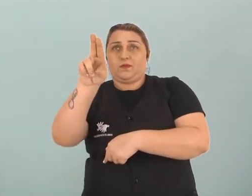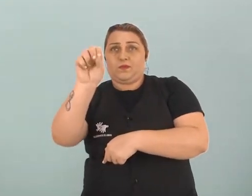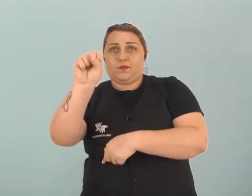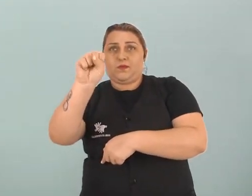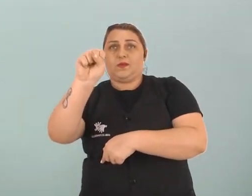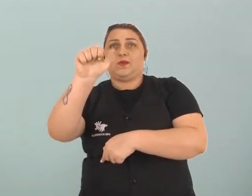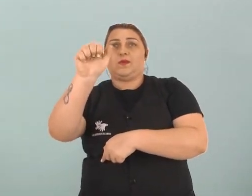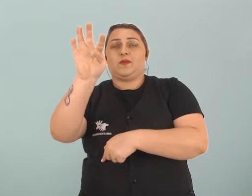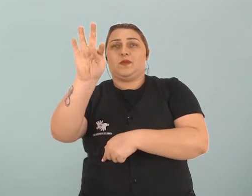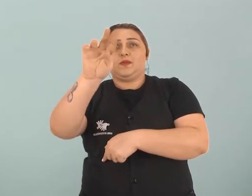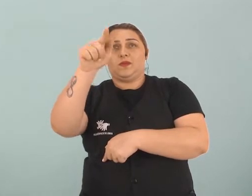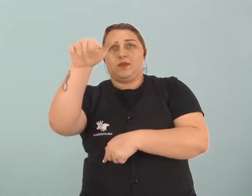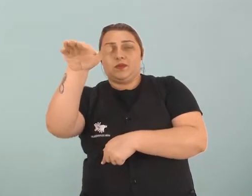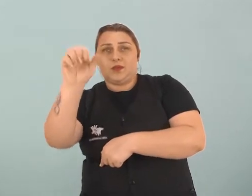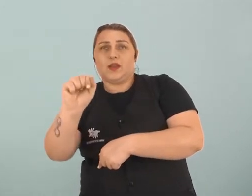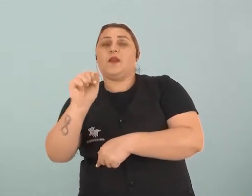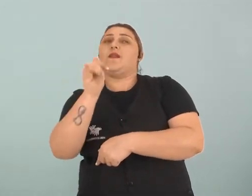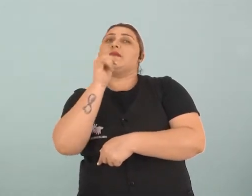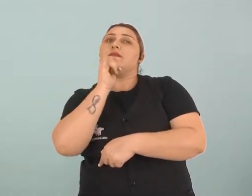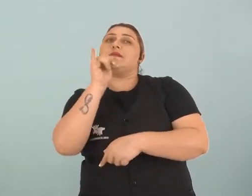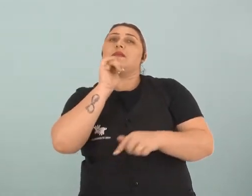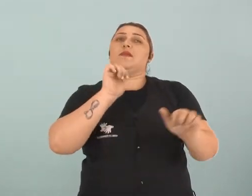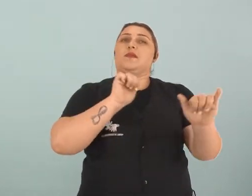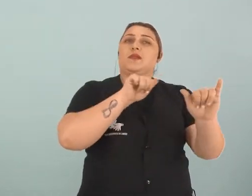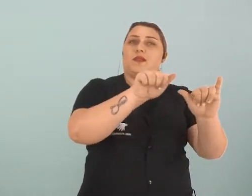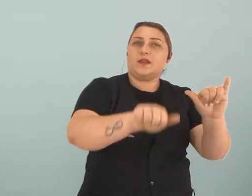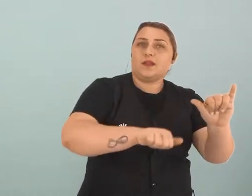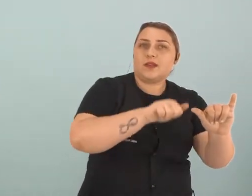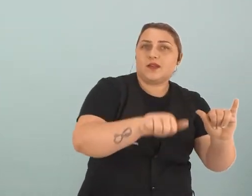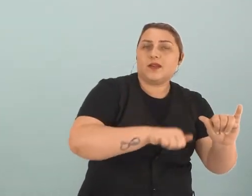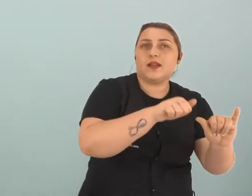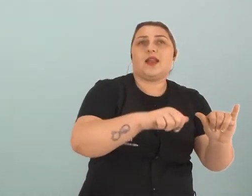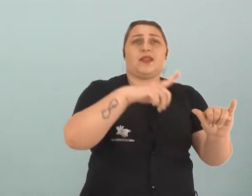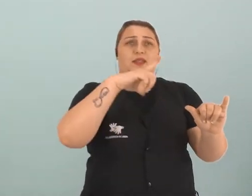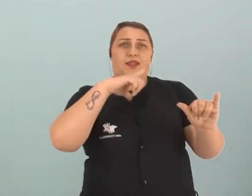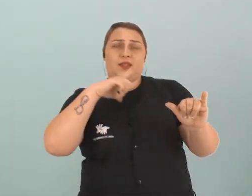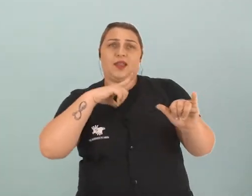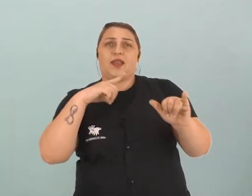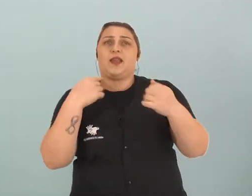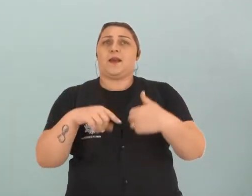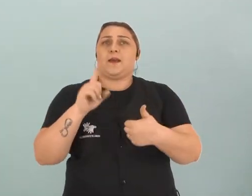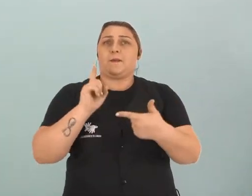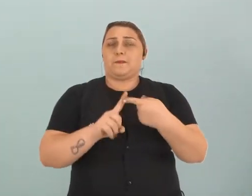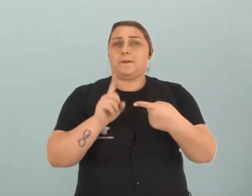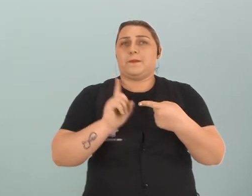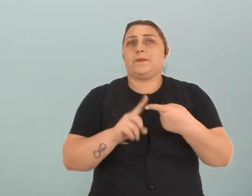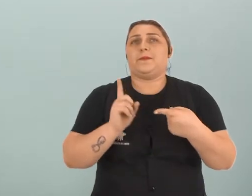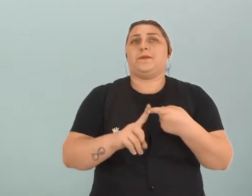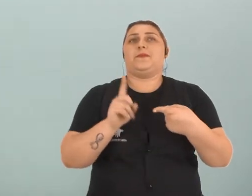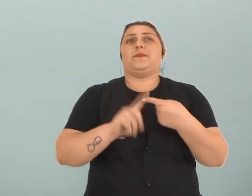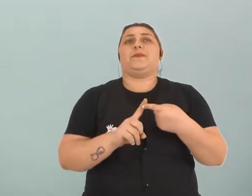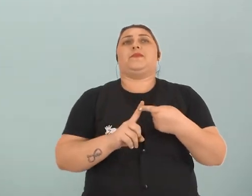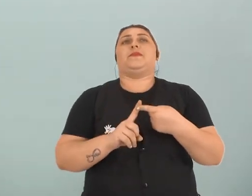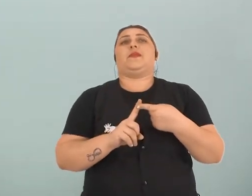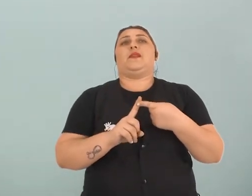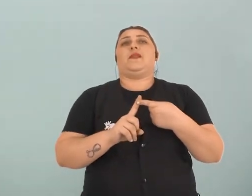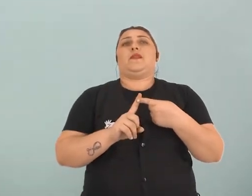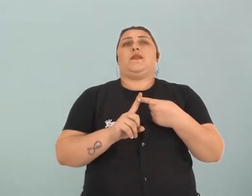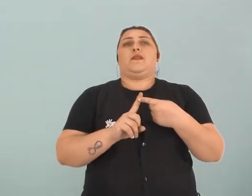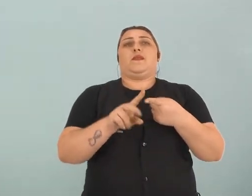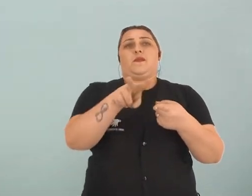exemplo de uma reação química. Para que a combustão ela ocorra, a gente vai ter ali uma reação entre